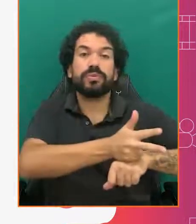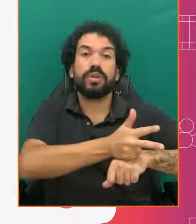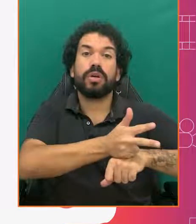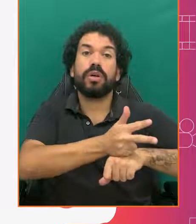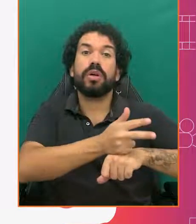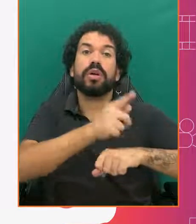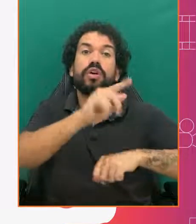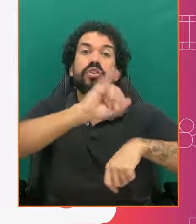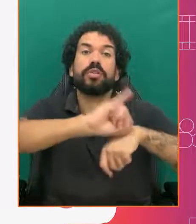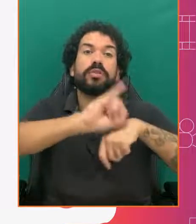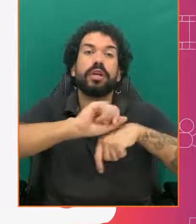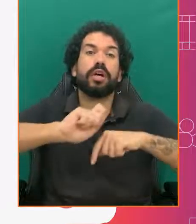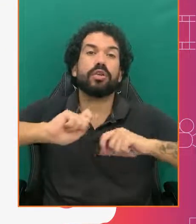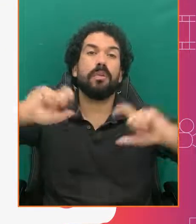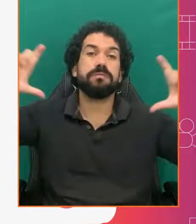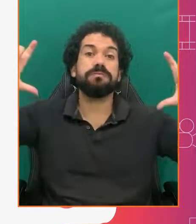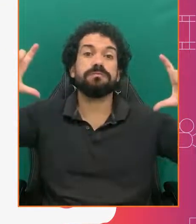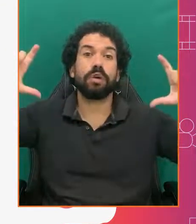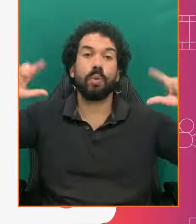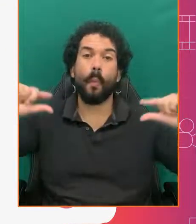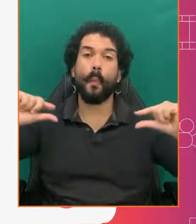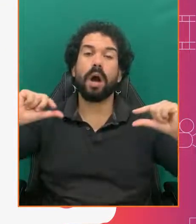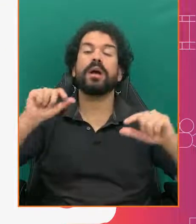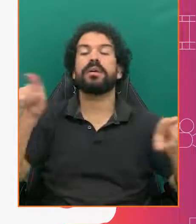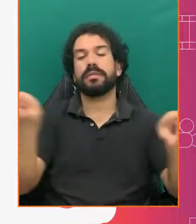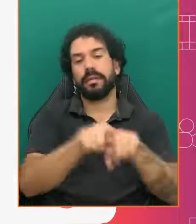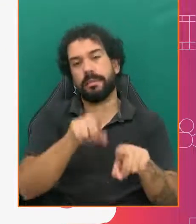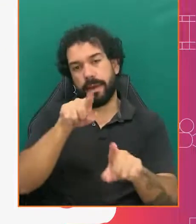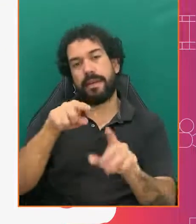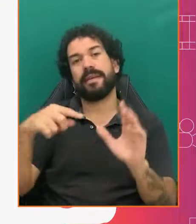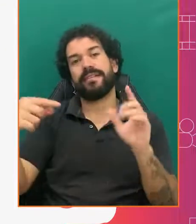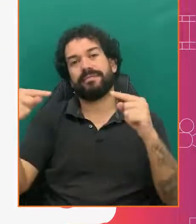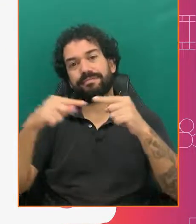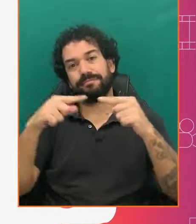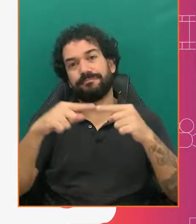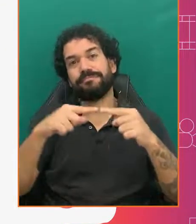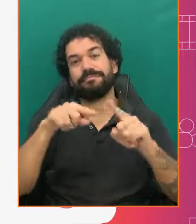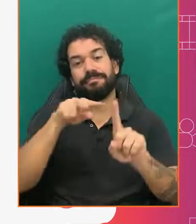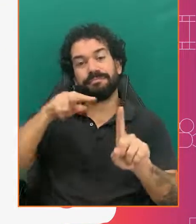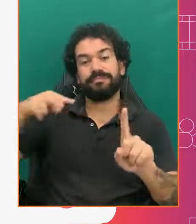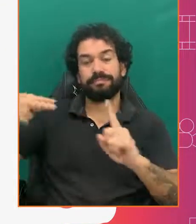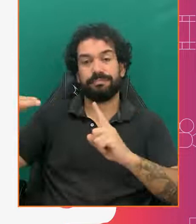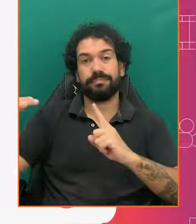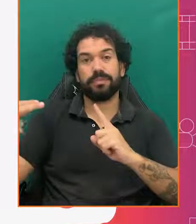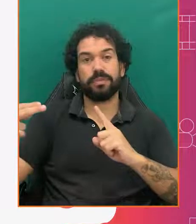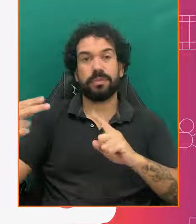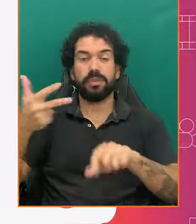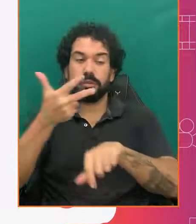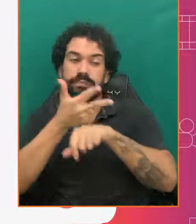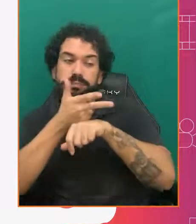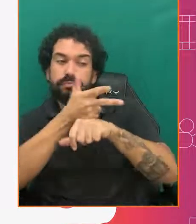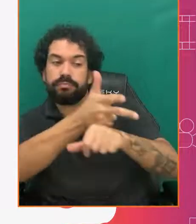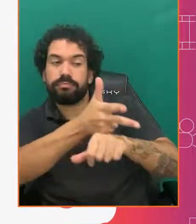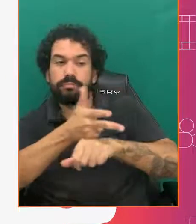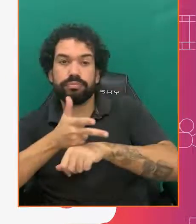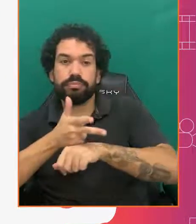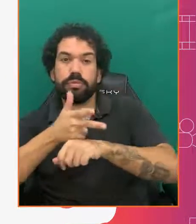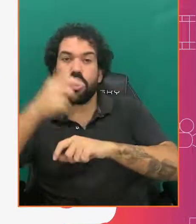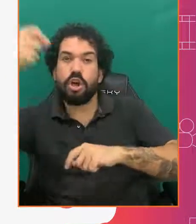objetos no cenário. Tudo isso é a questão da perspectiva. Então, luz e